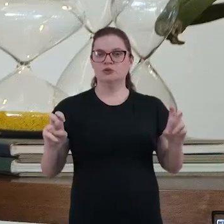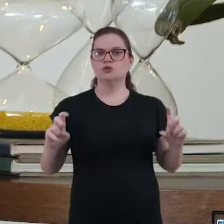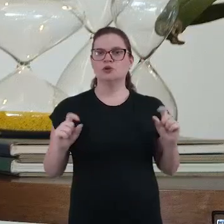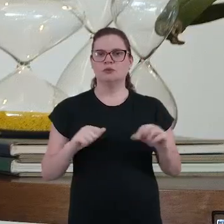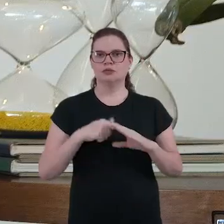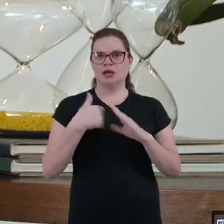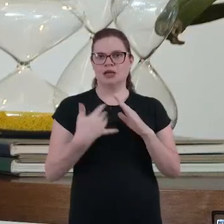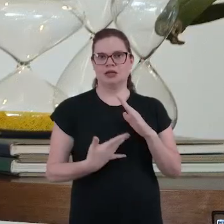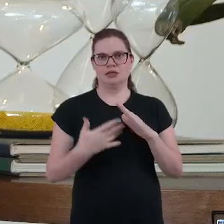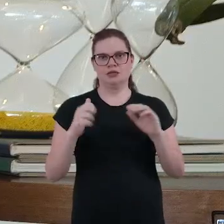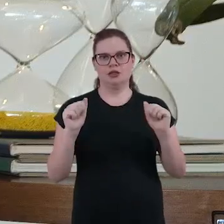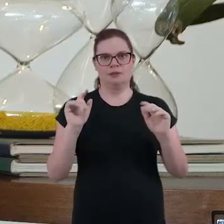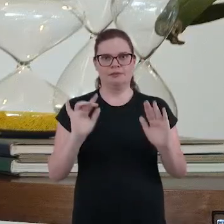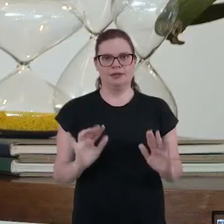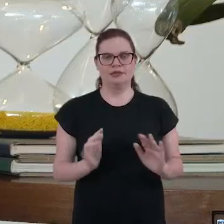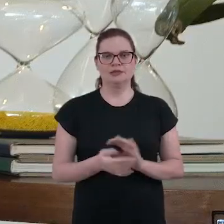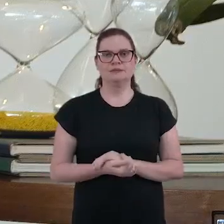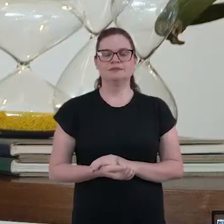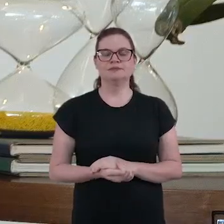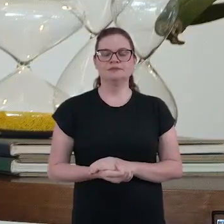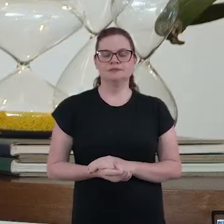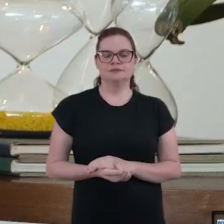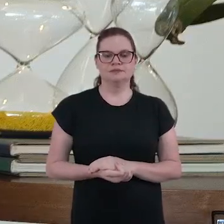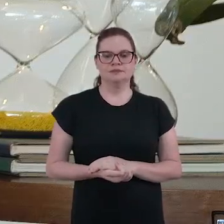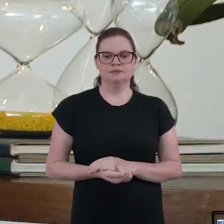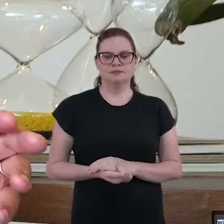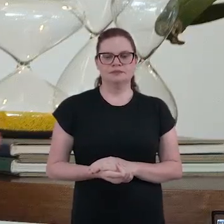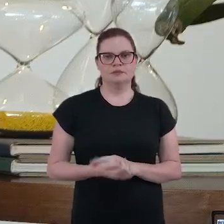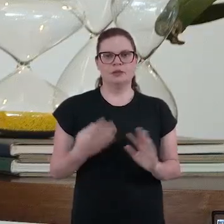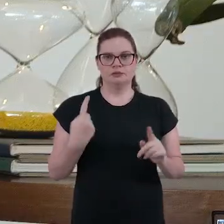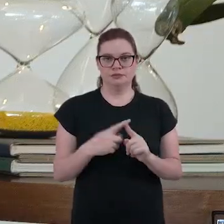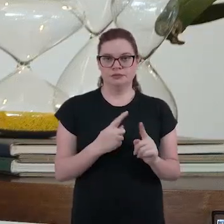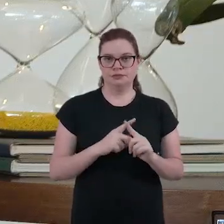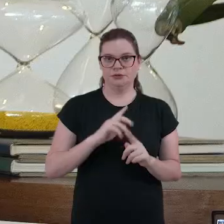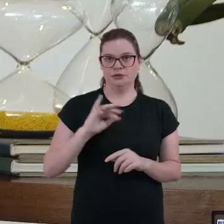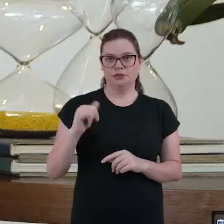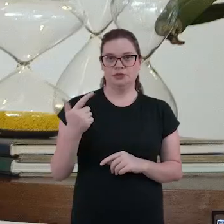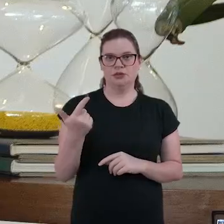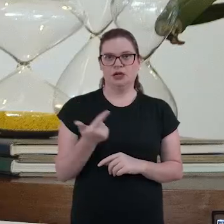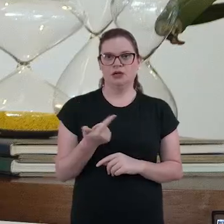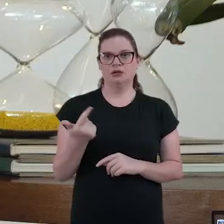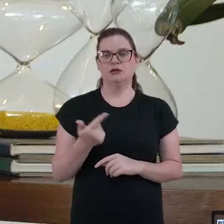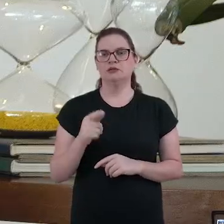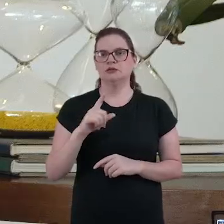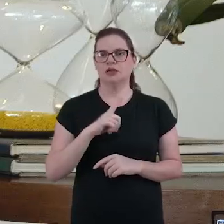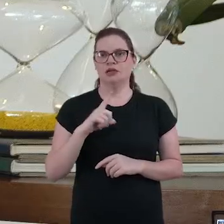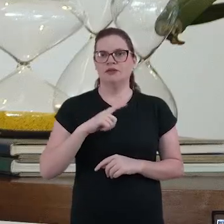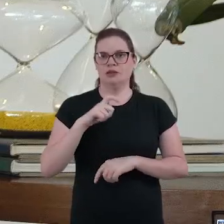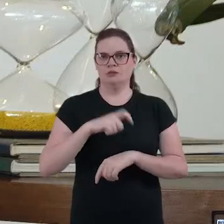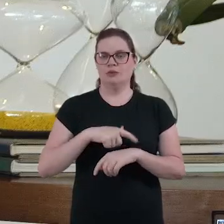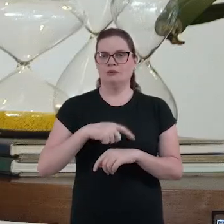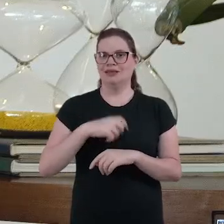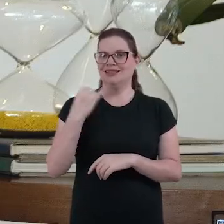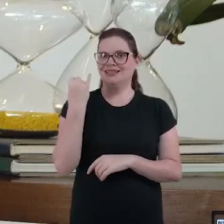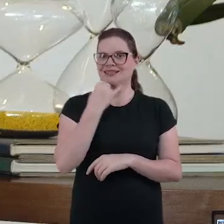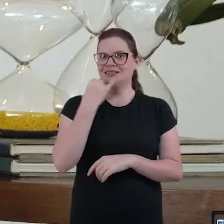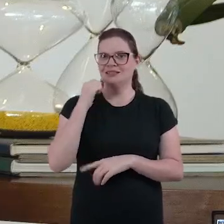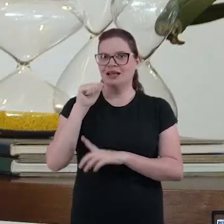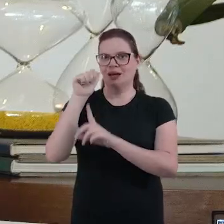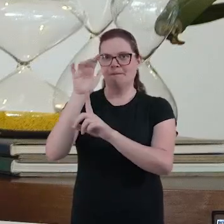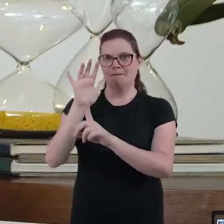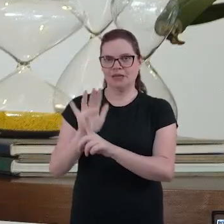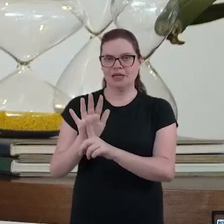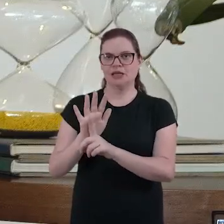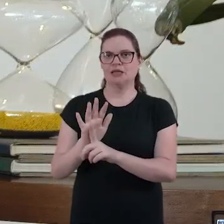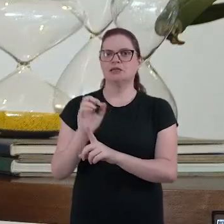da bênção, né? Jacó recebeu na bênção de Isaac, ele